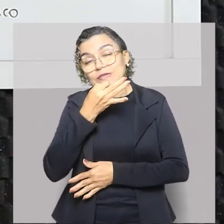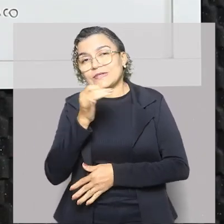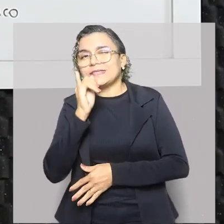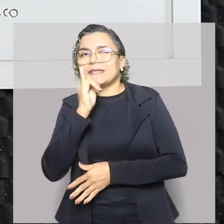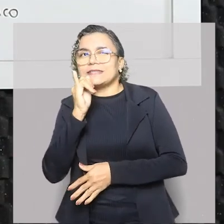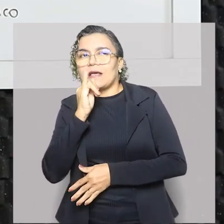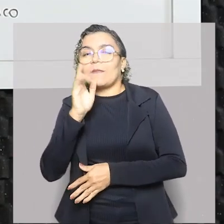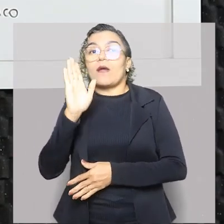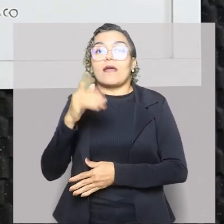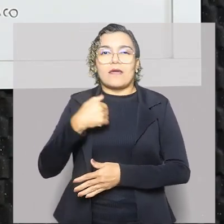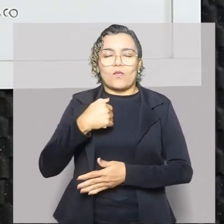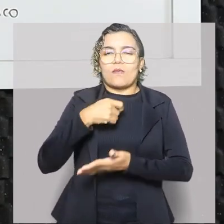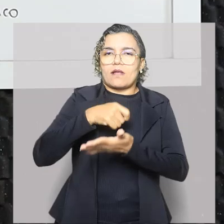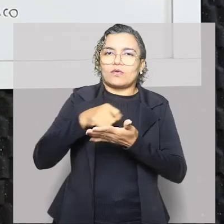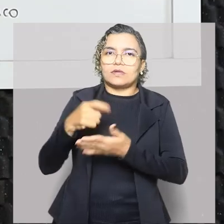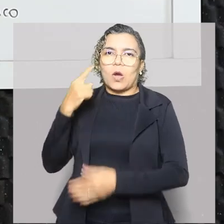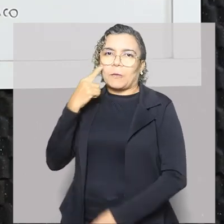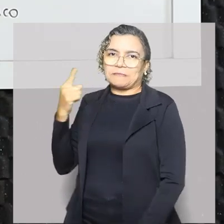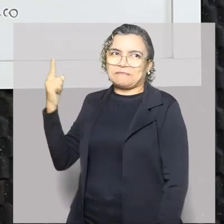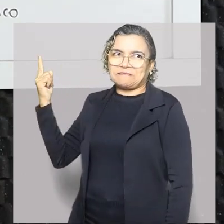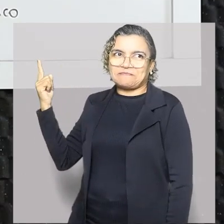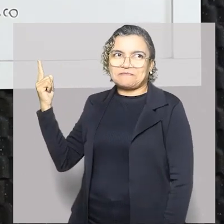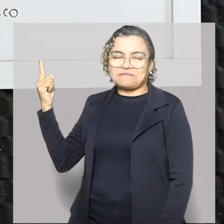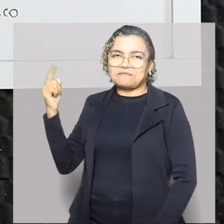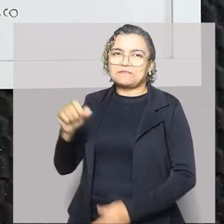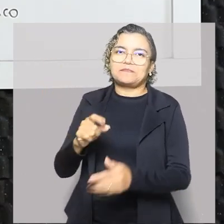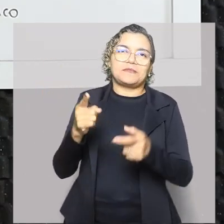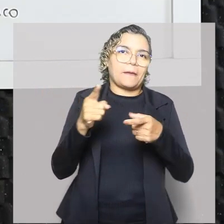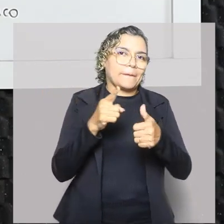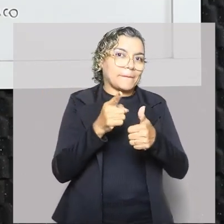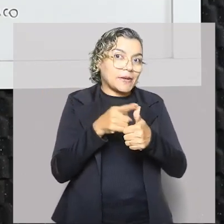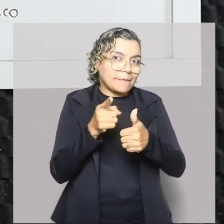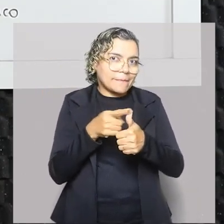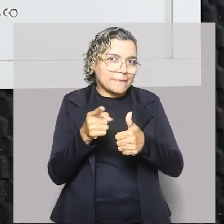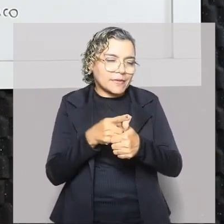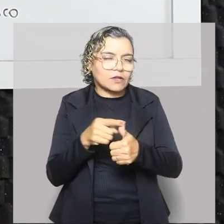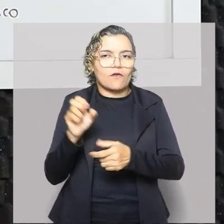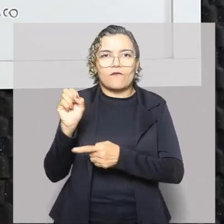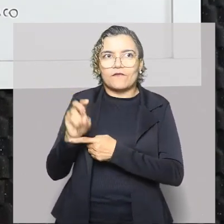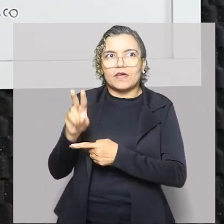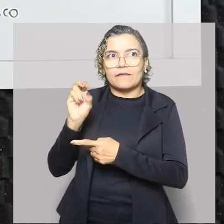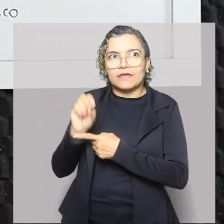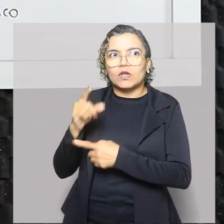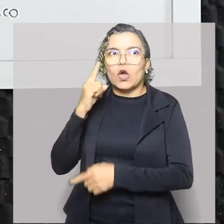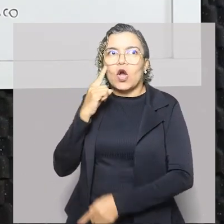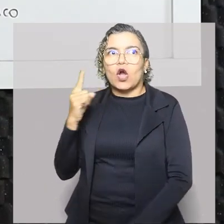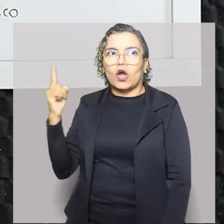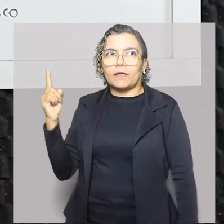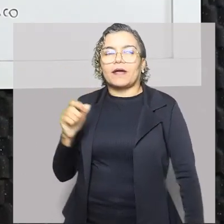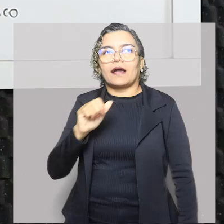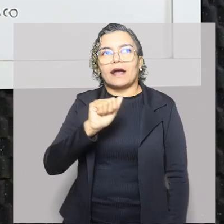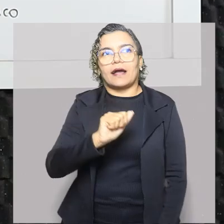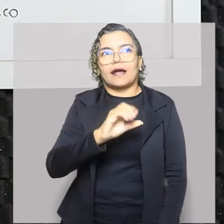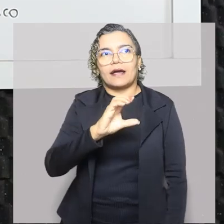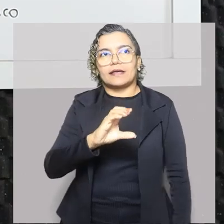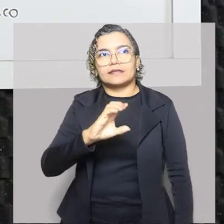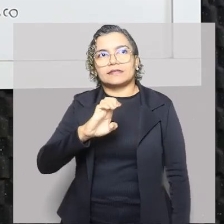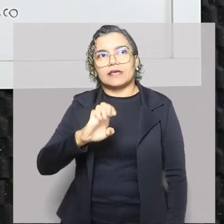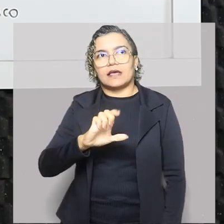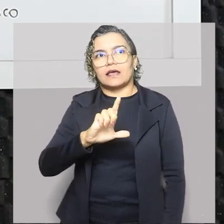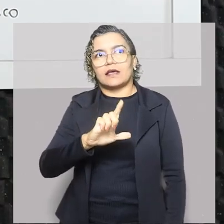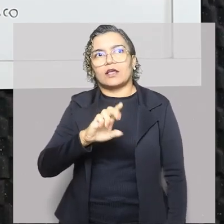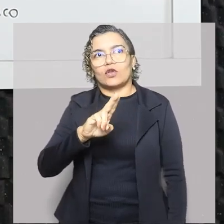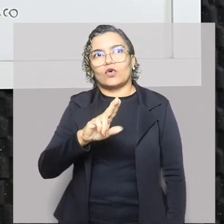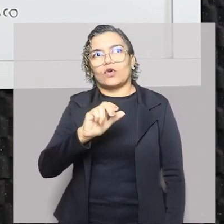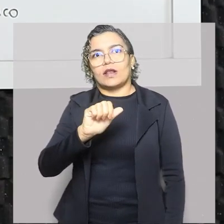E eu anotei, né, aqui para vocês. Primeiro, os vírus eles são acelulares. Então, a gente sabe ali, né, que